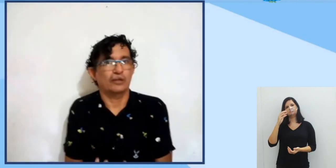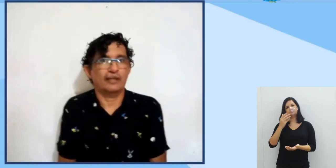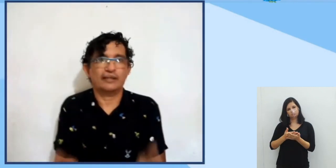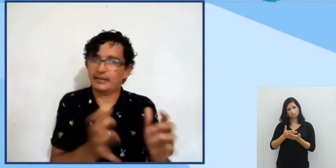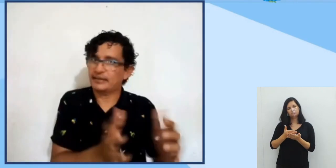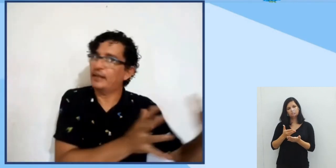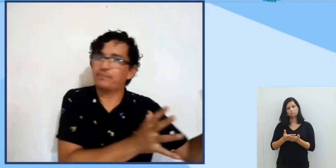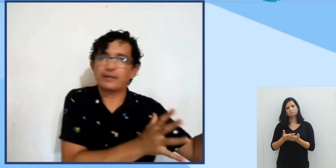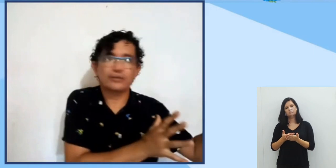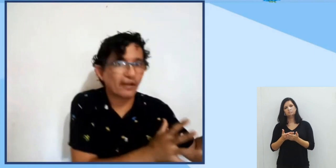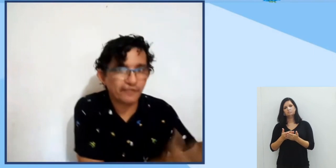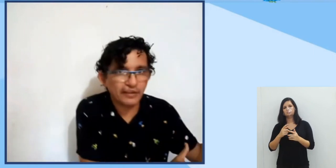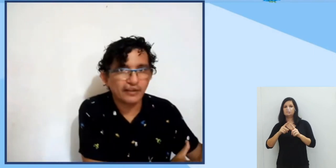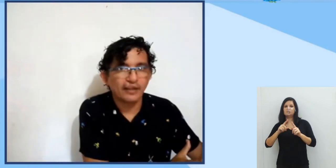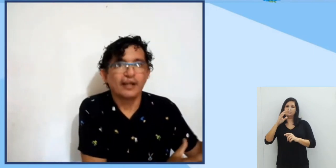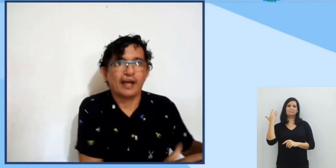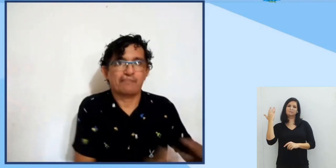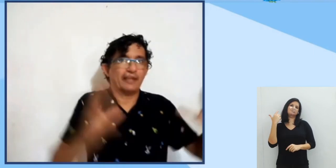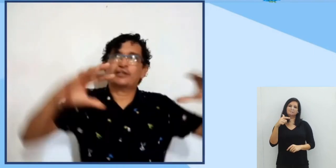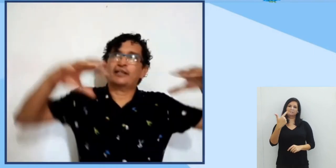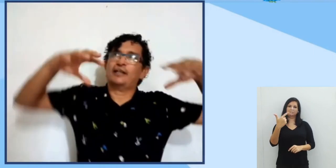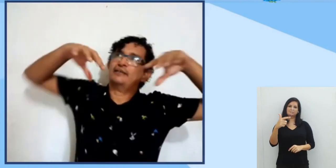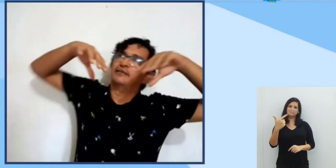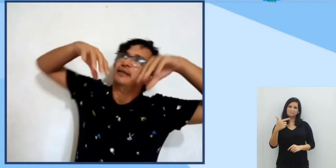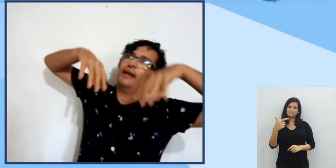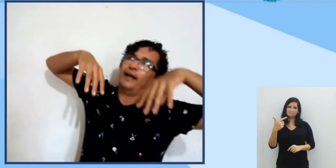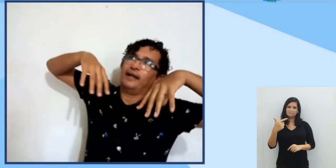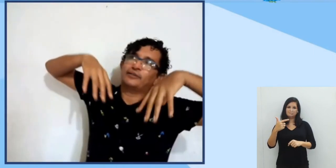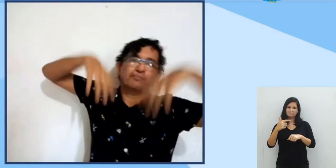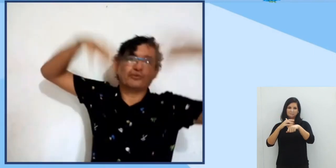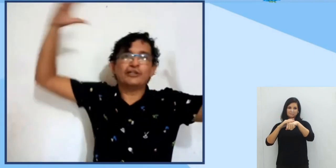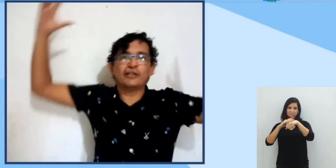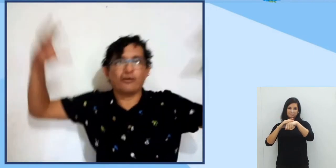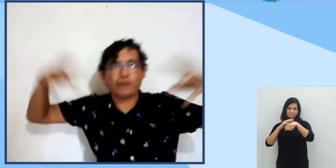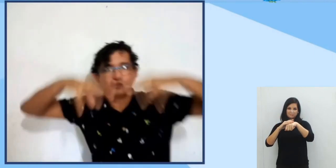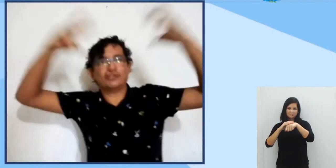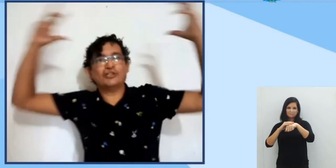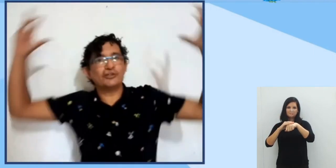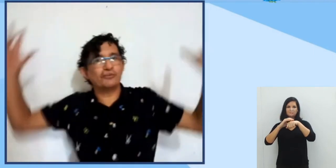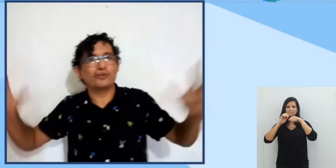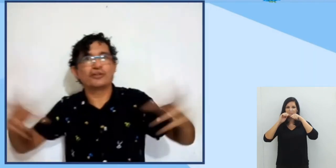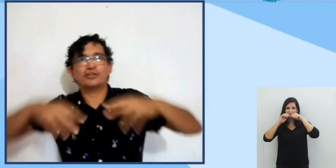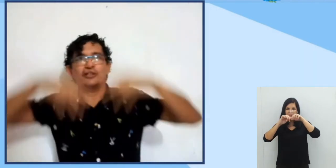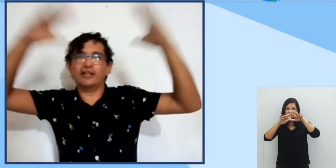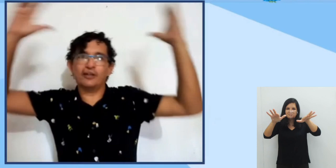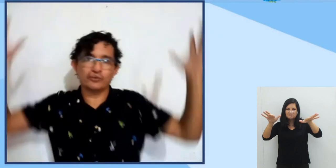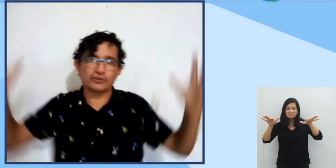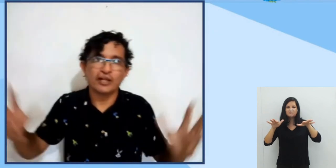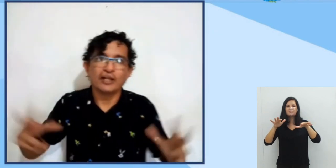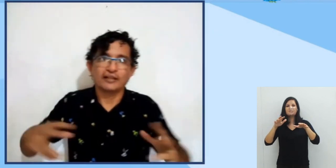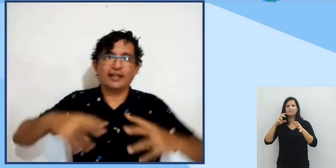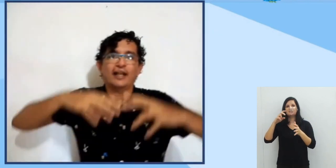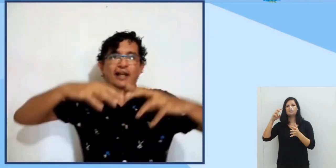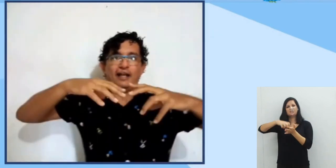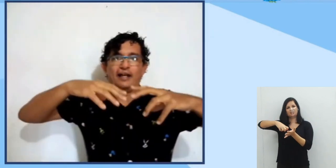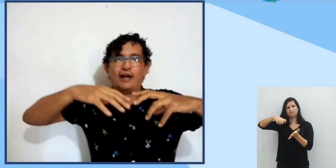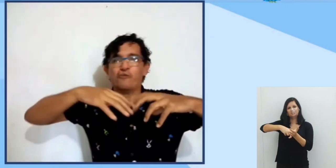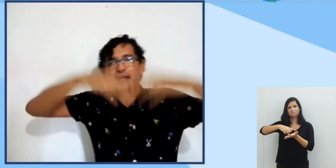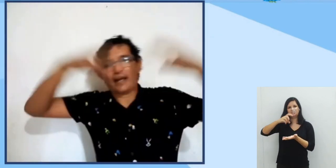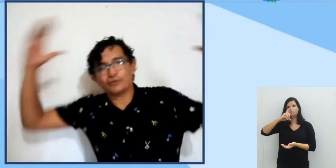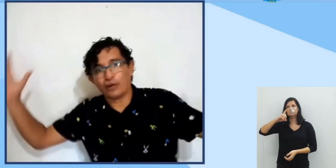isso, né? Nessa época não havia. A peste era atribuída ao castigo de Deus,